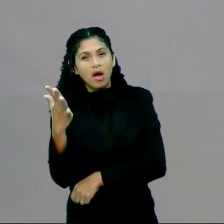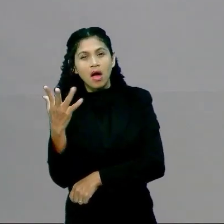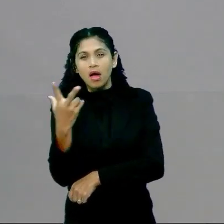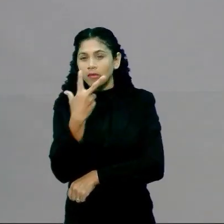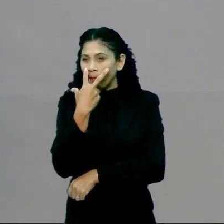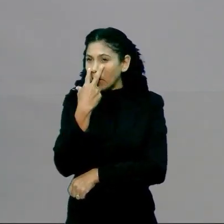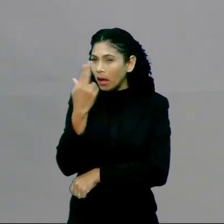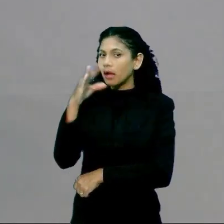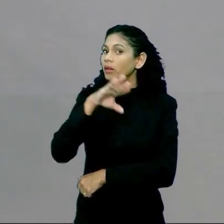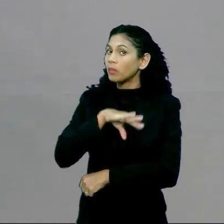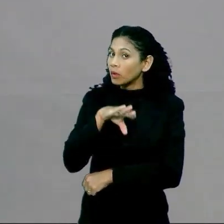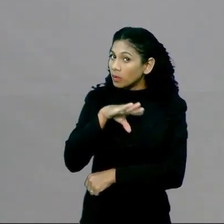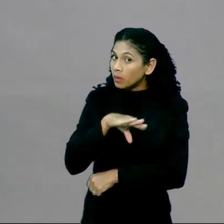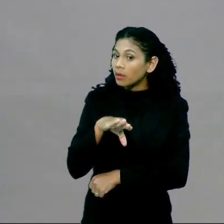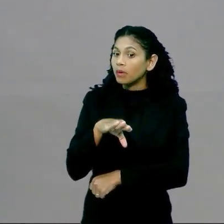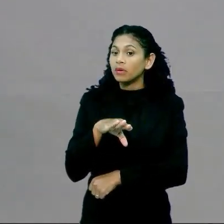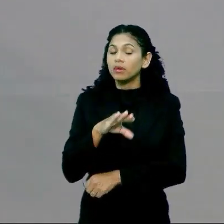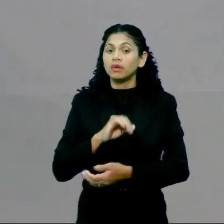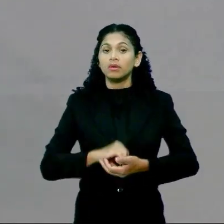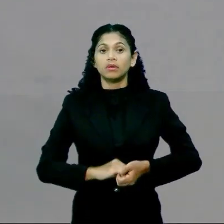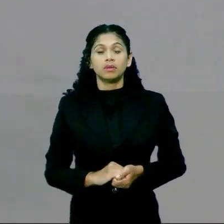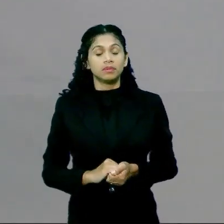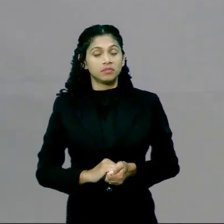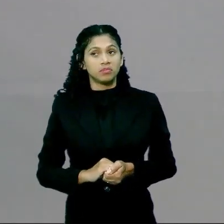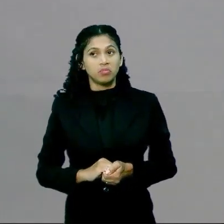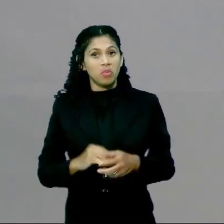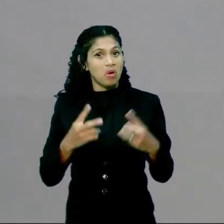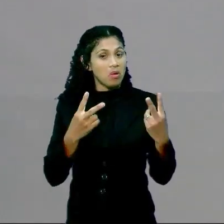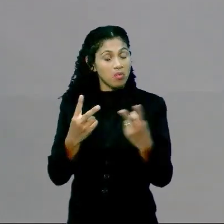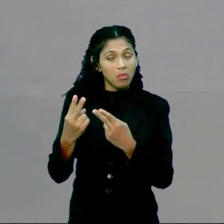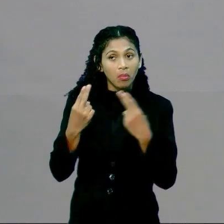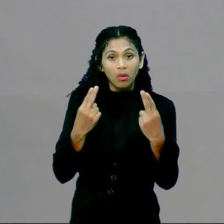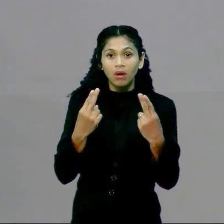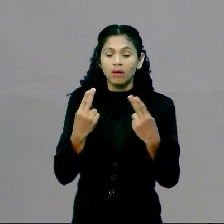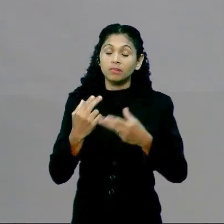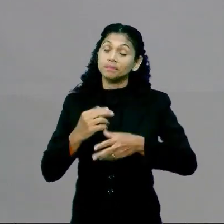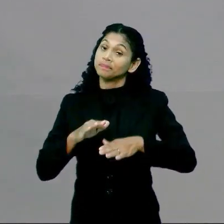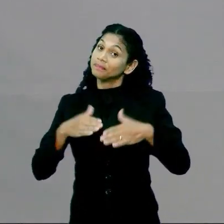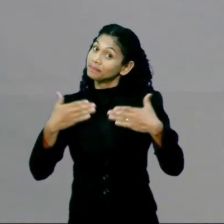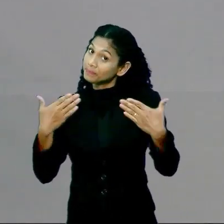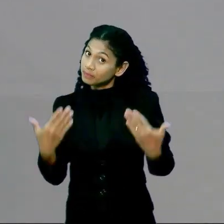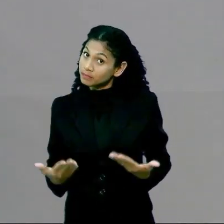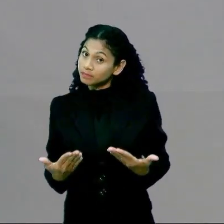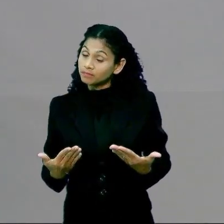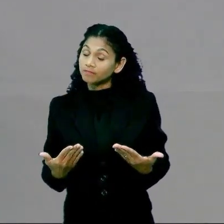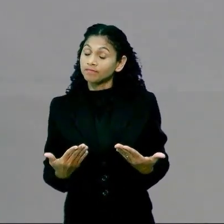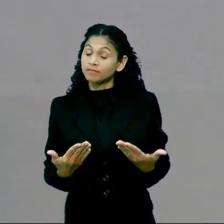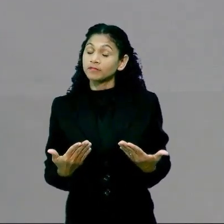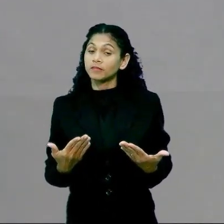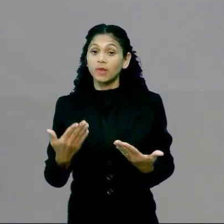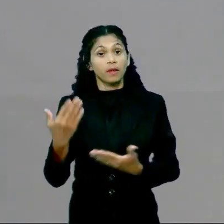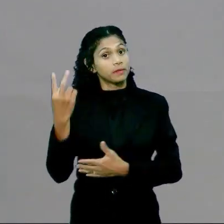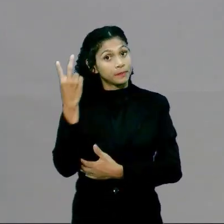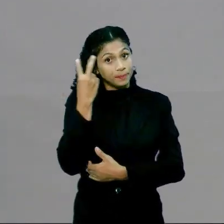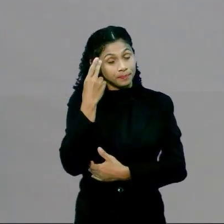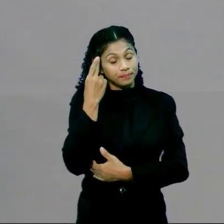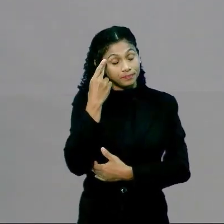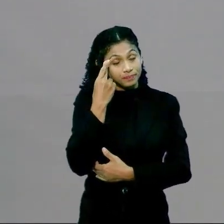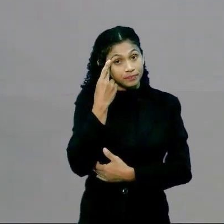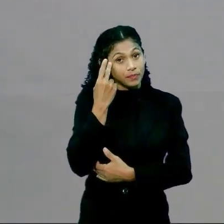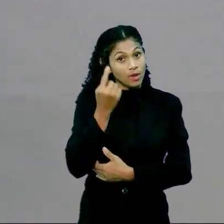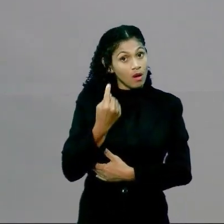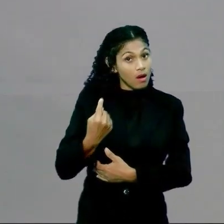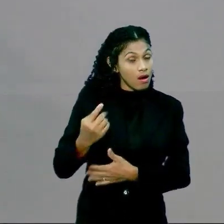português, é parecido, é quase igual, né? Então, esse senso comum leva muitos de